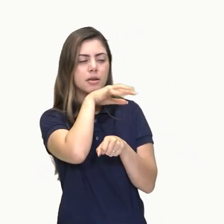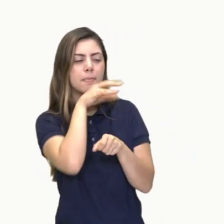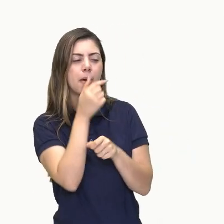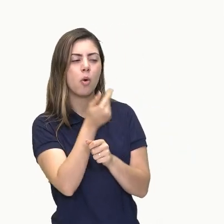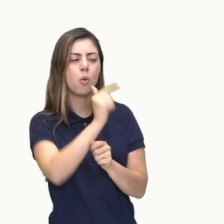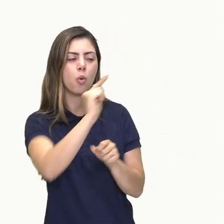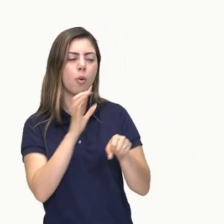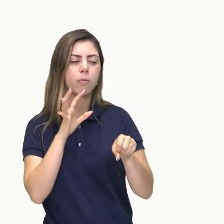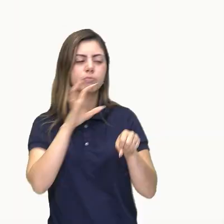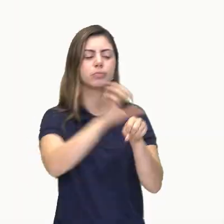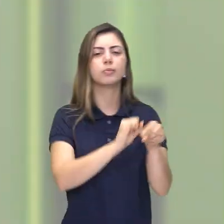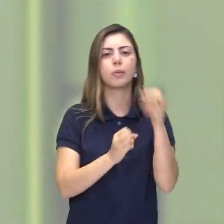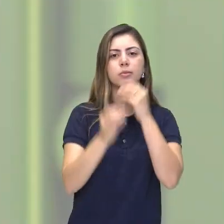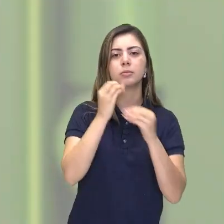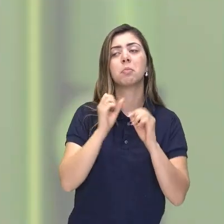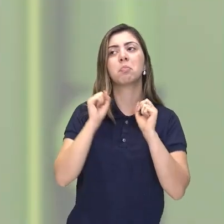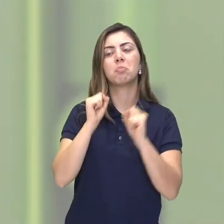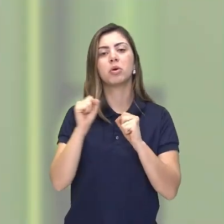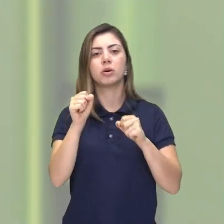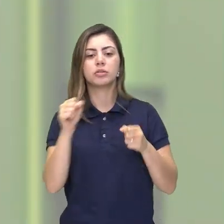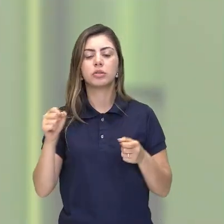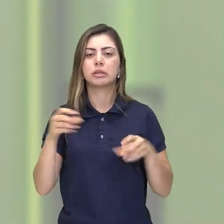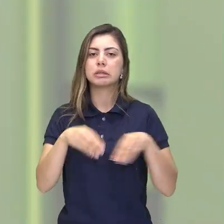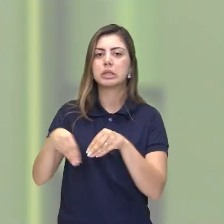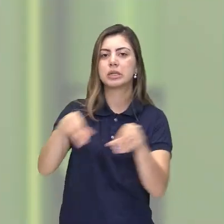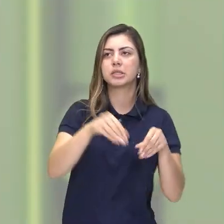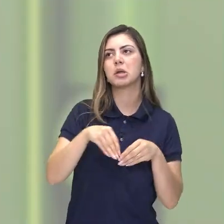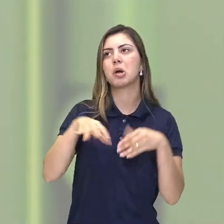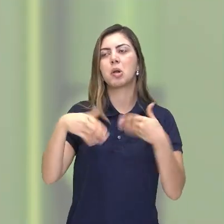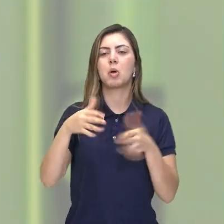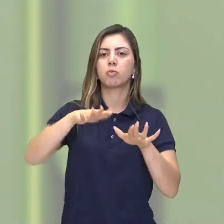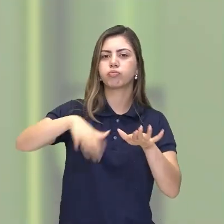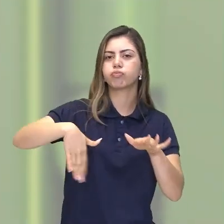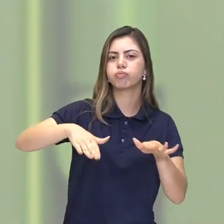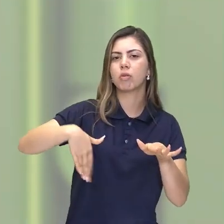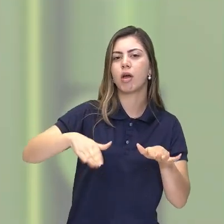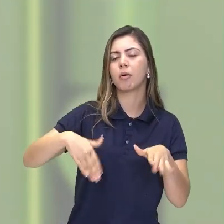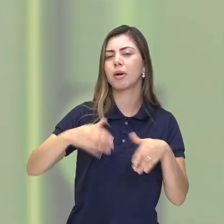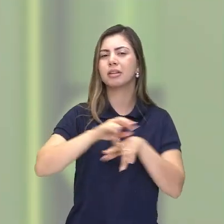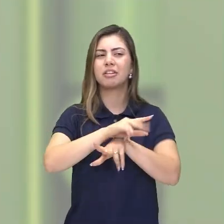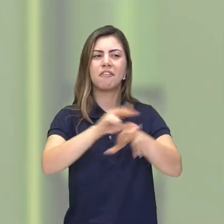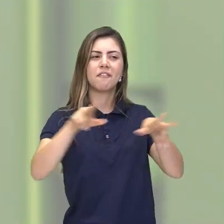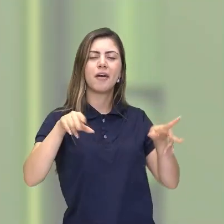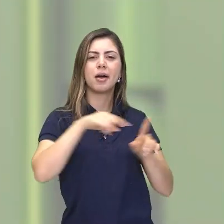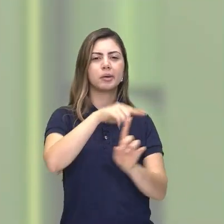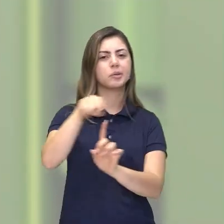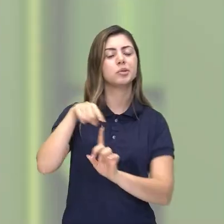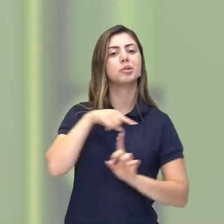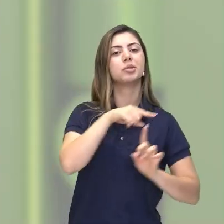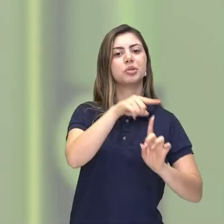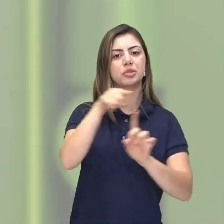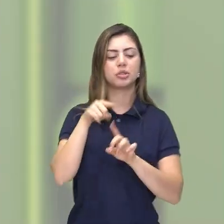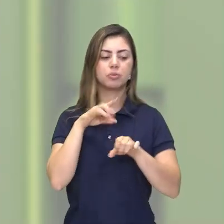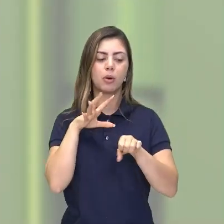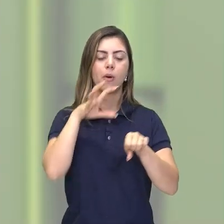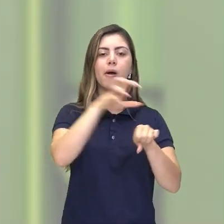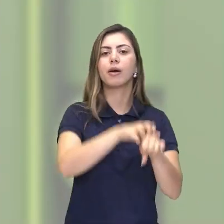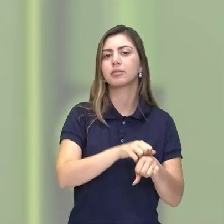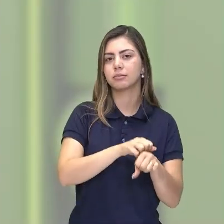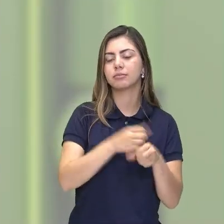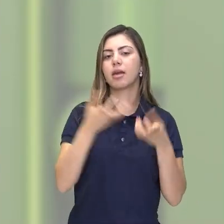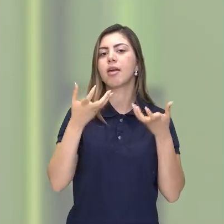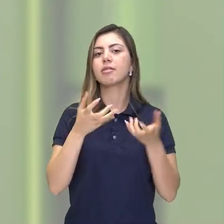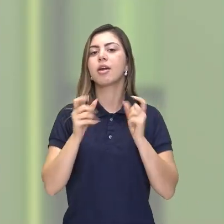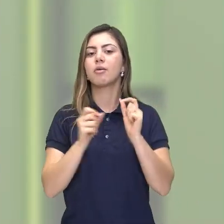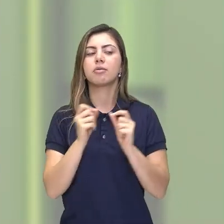Tanto ali no ambiente terrestre quanto no ambiente aquático. Existem diferentes tipos de predadores que estão ali